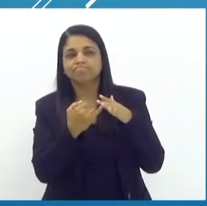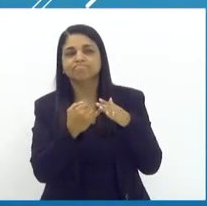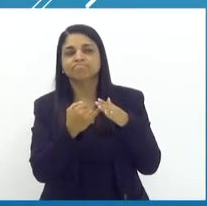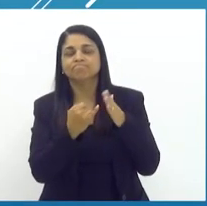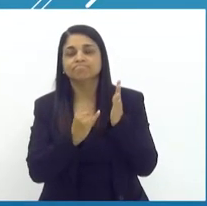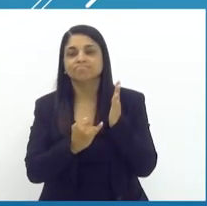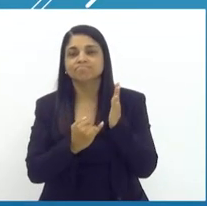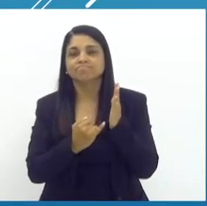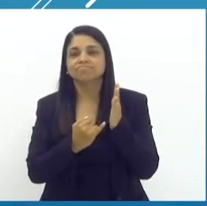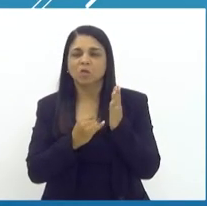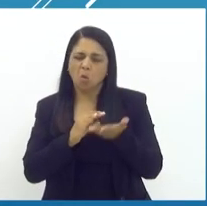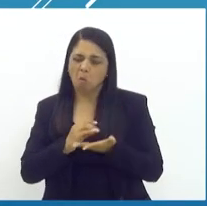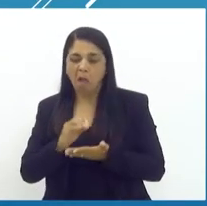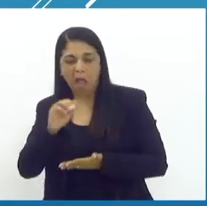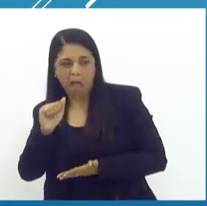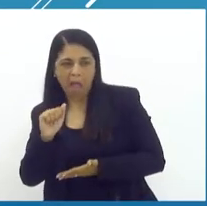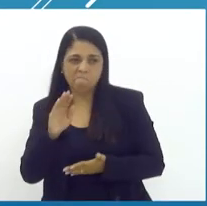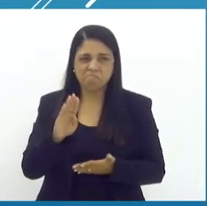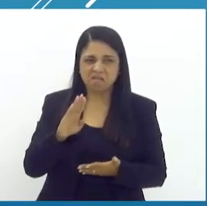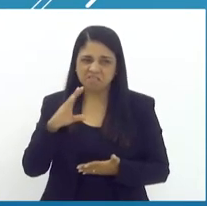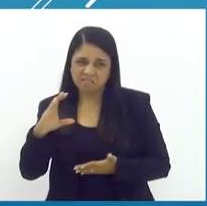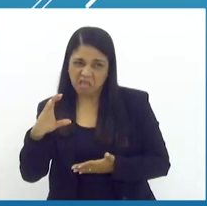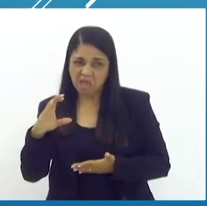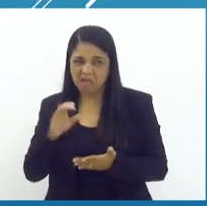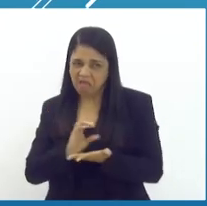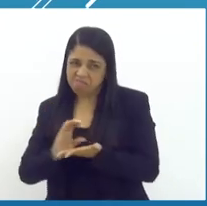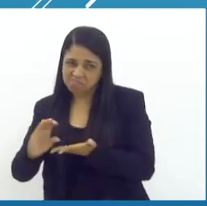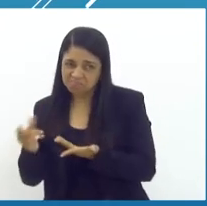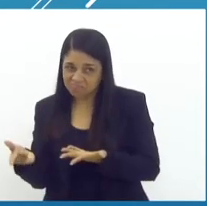é financiado por Corporação ao B ou C então